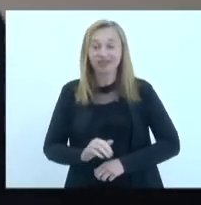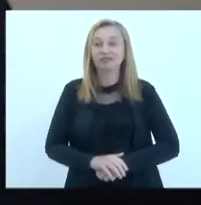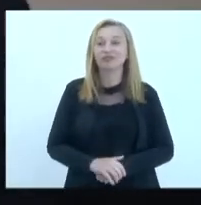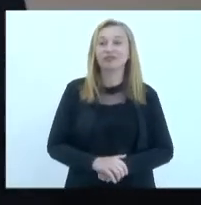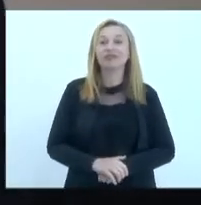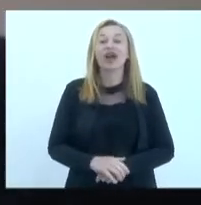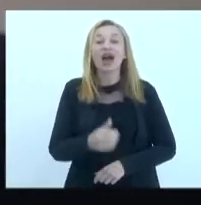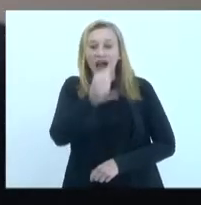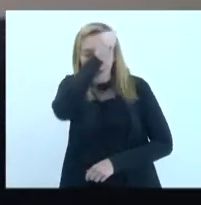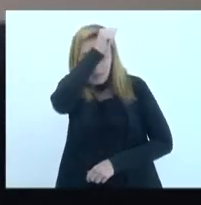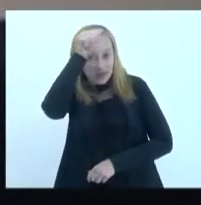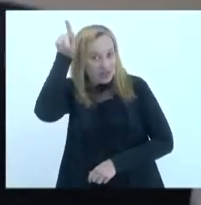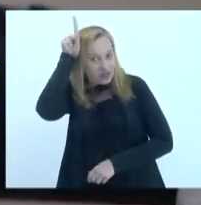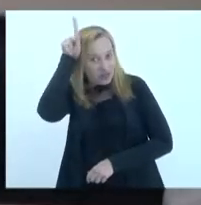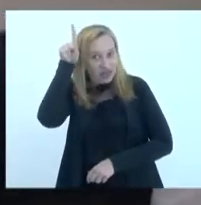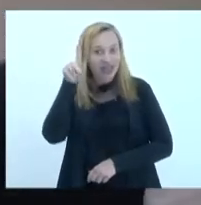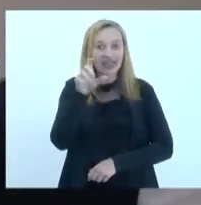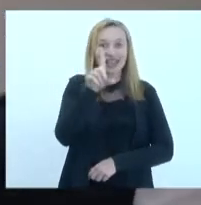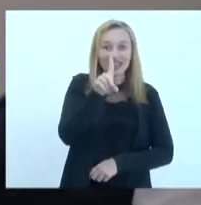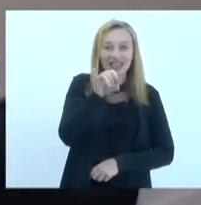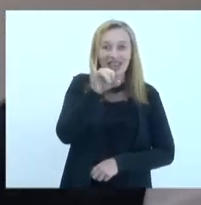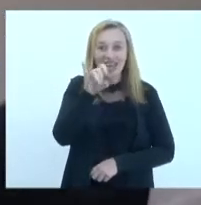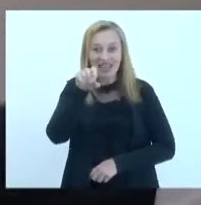a prefeita Deise,